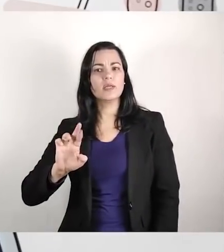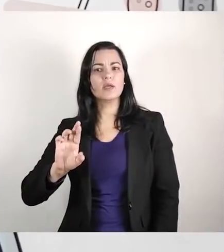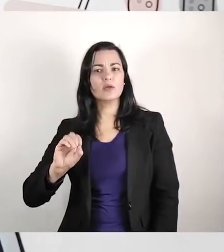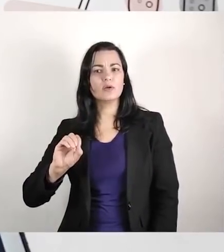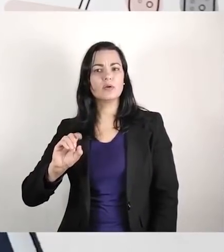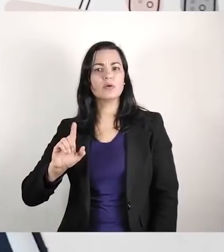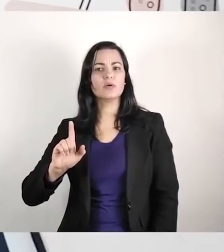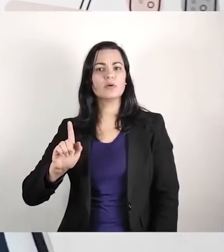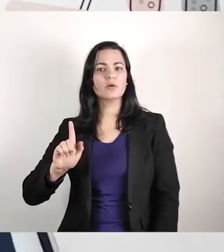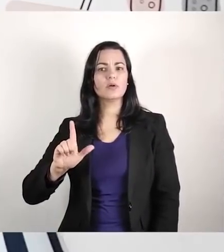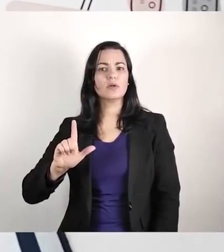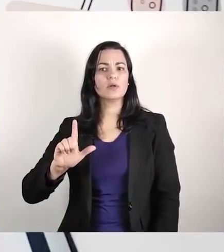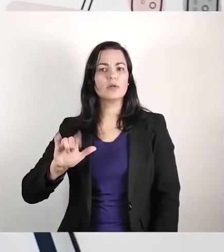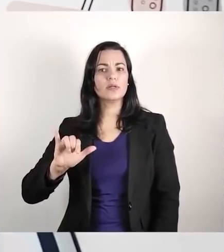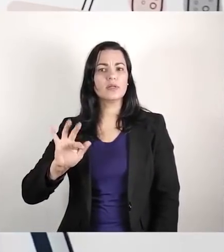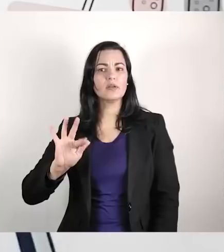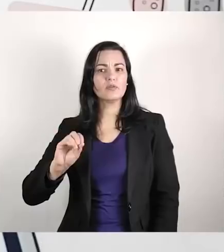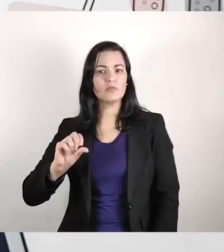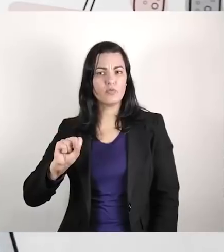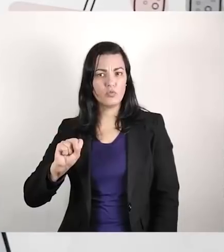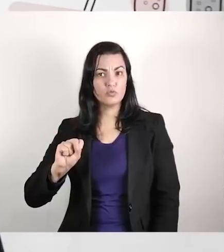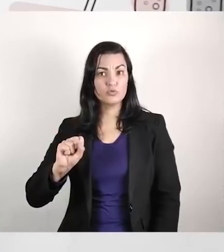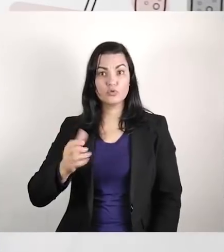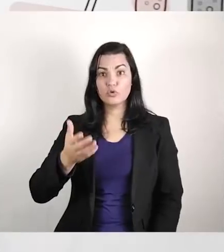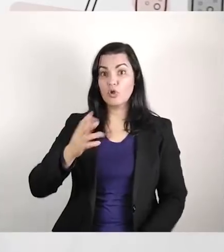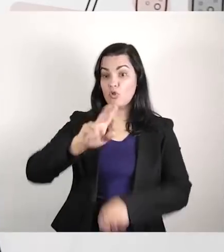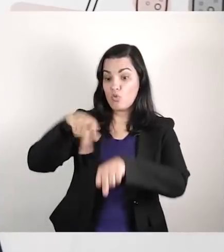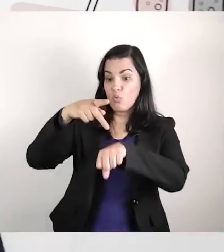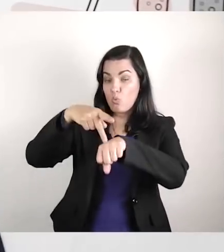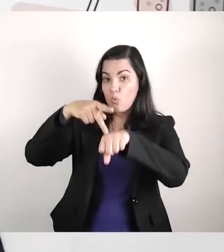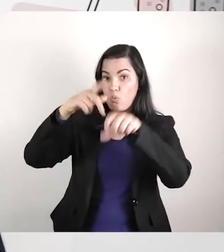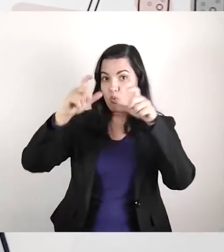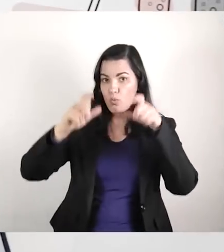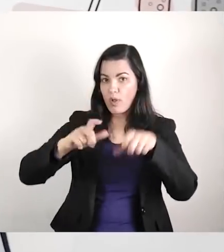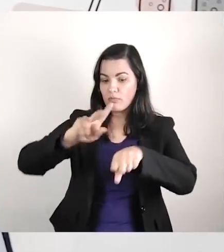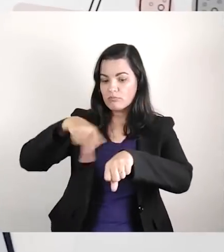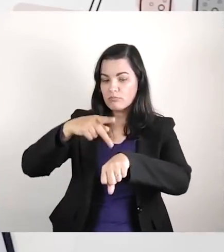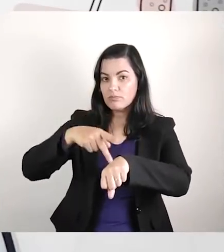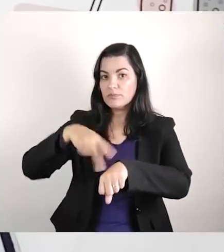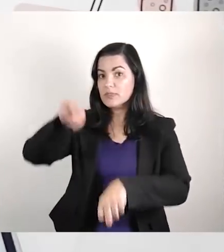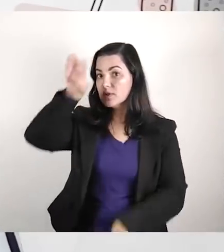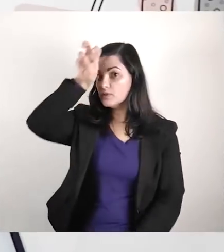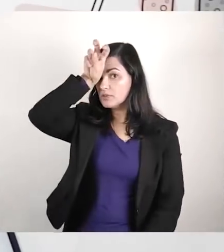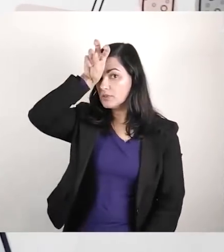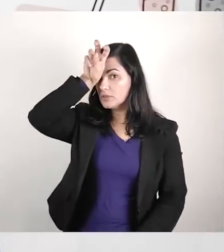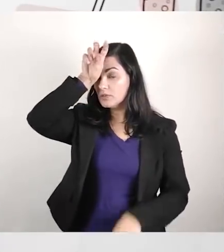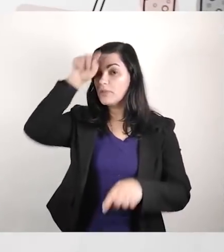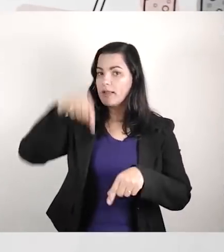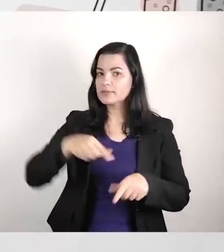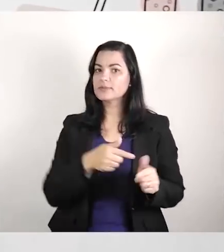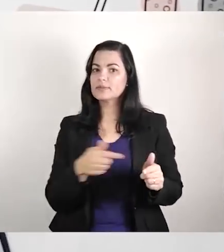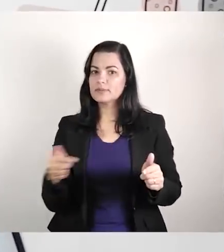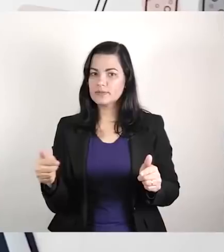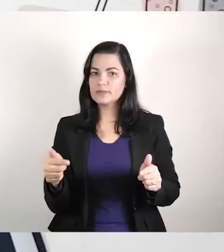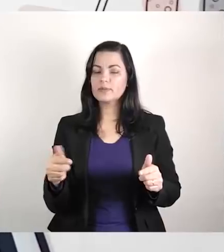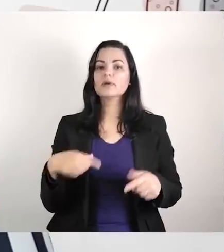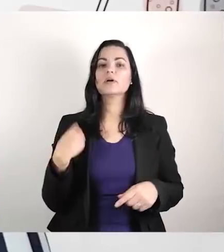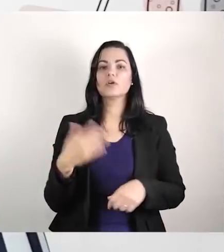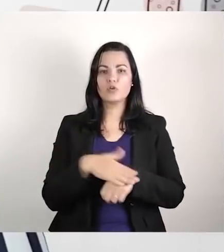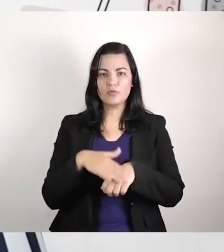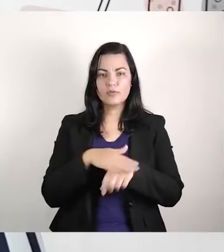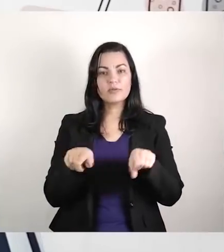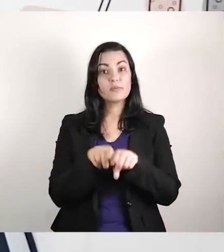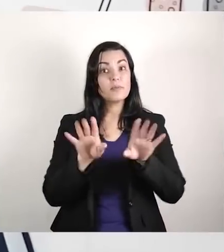no Egito e nós vamos falar mais sobre eles essa semana. Mas antes, eu tenho um outro tipo de